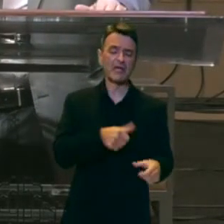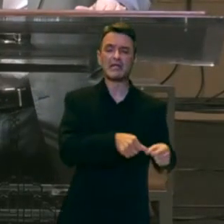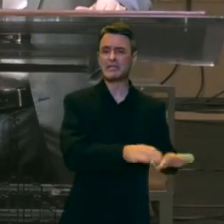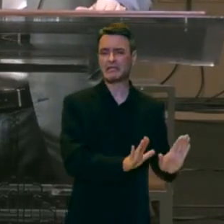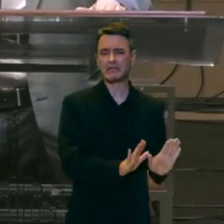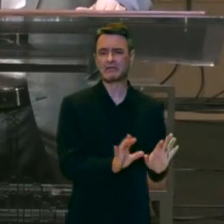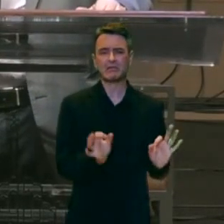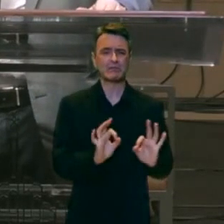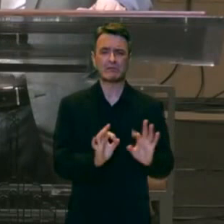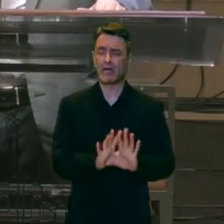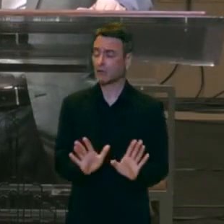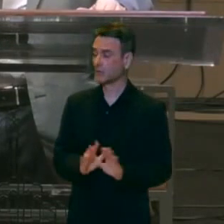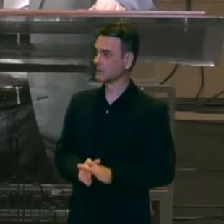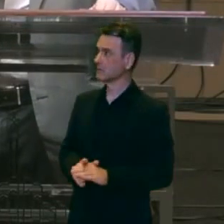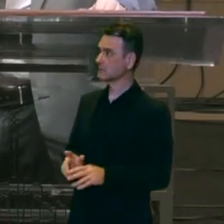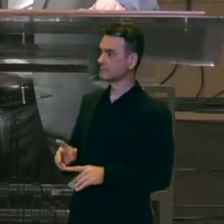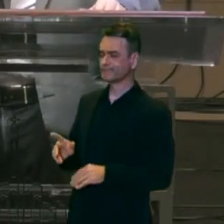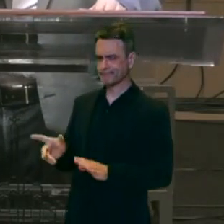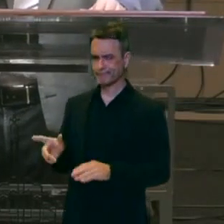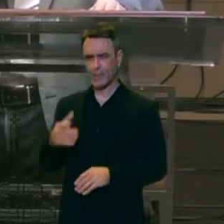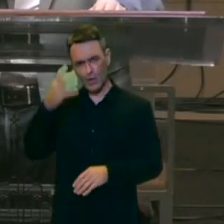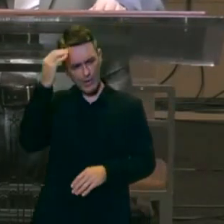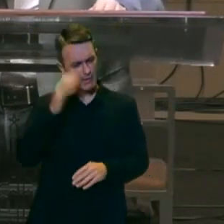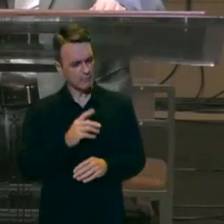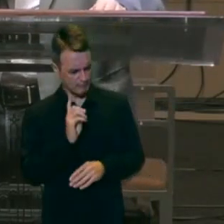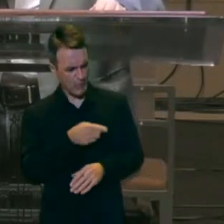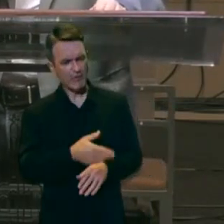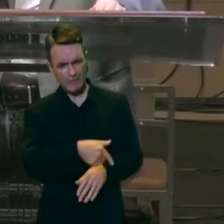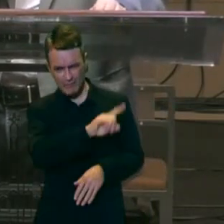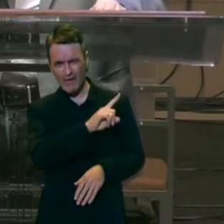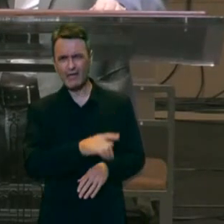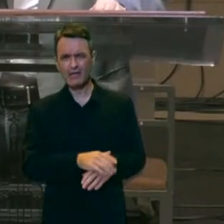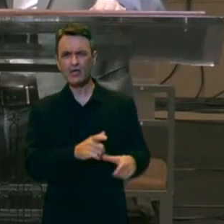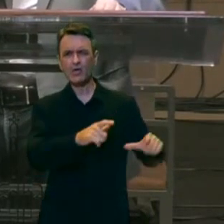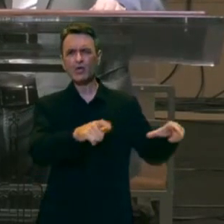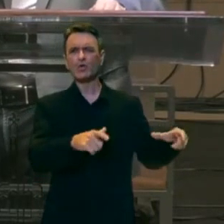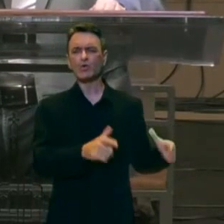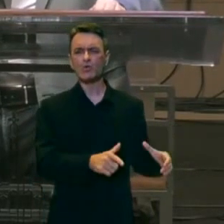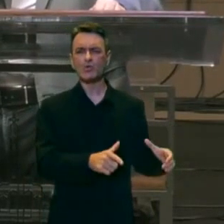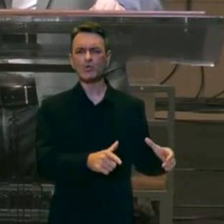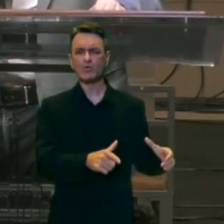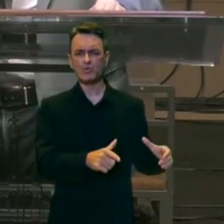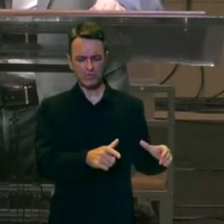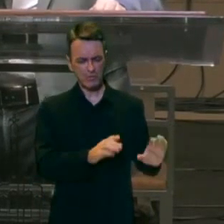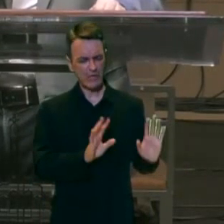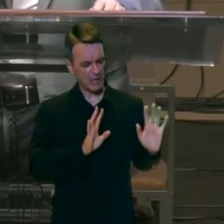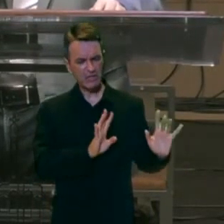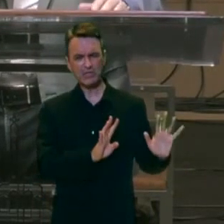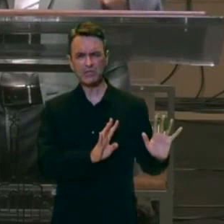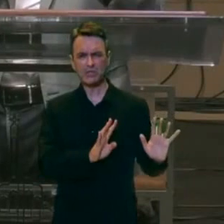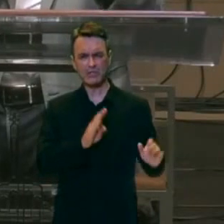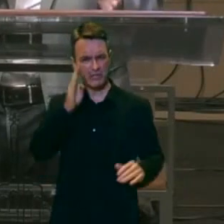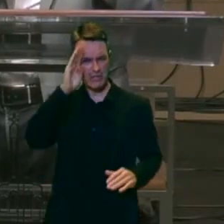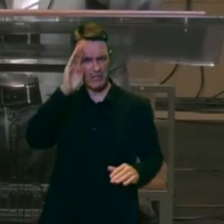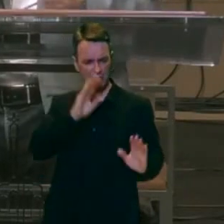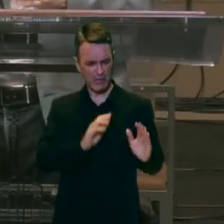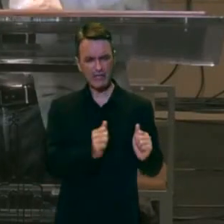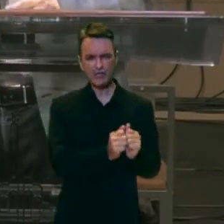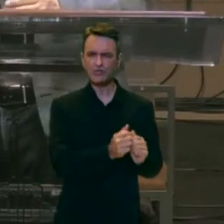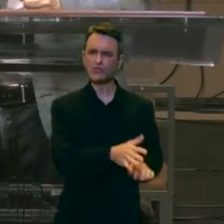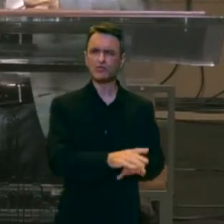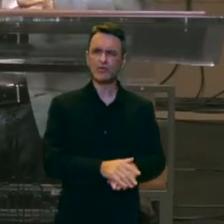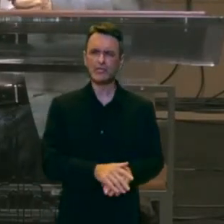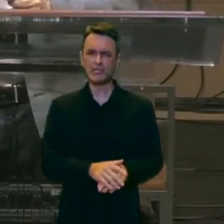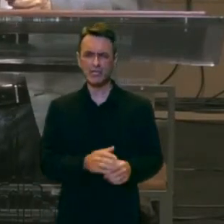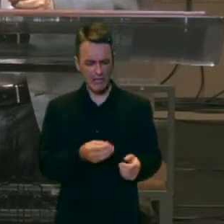deu ordens para que Jeremias fosse colocado no pátio da guarda e que diariamente recebesse pão da rua